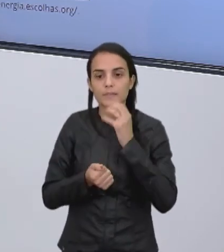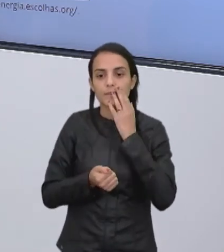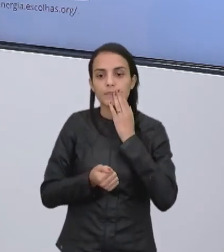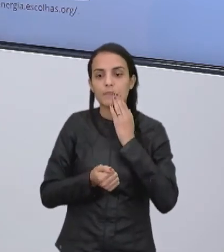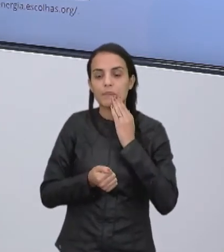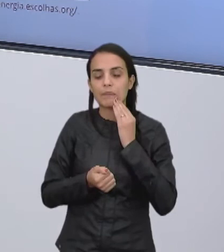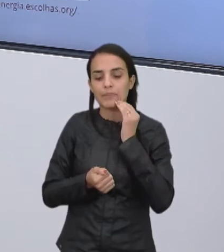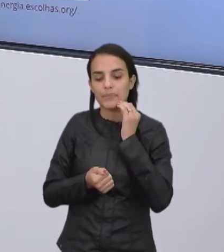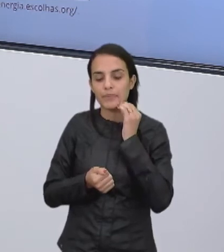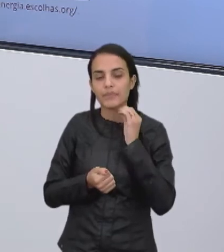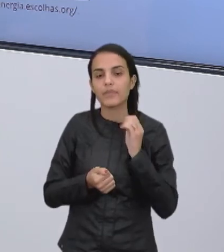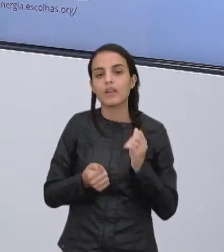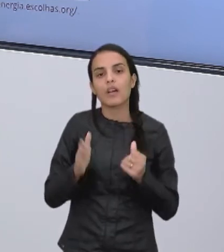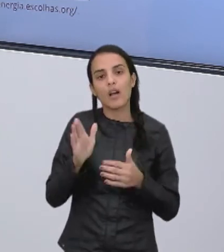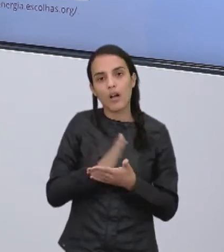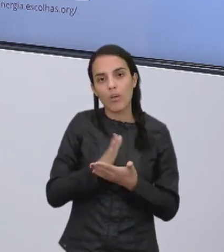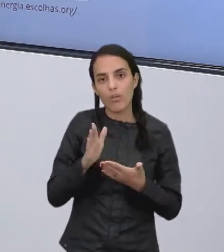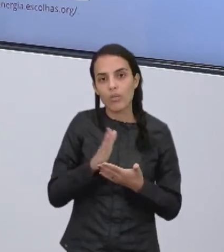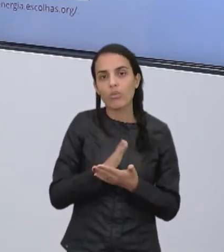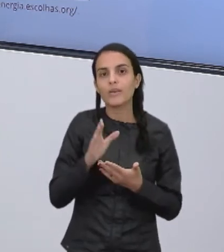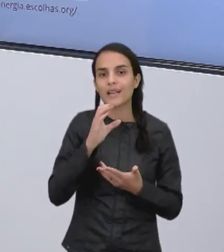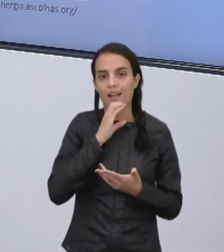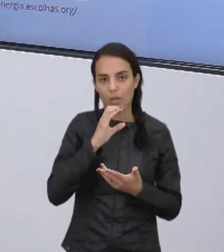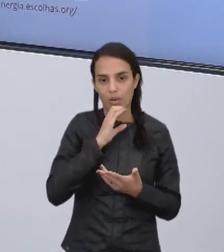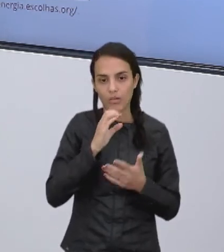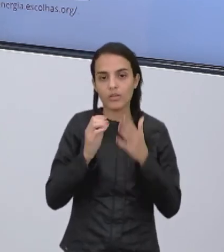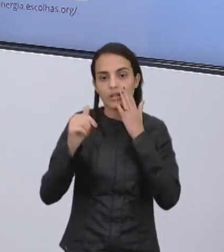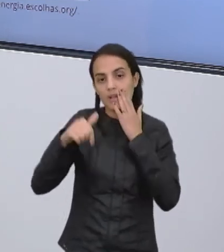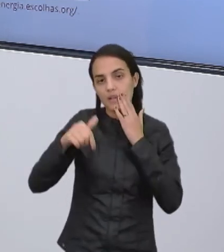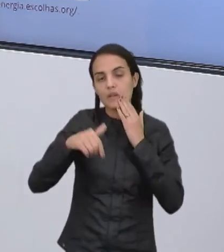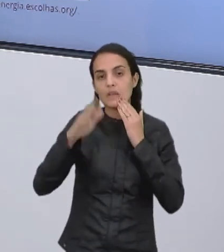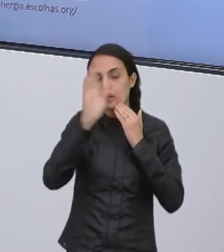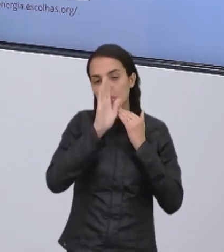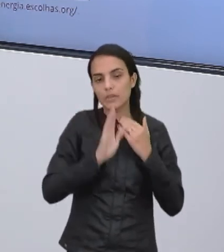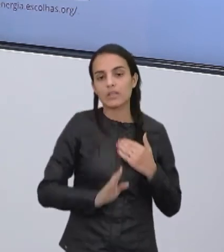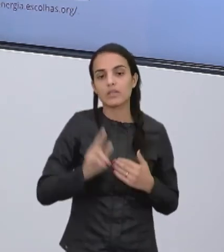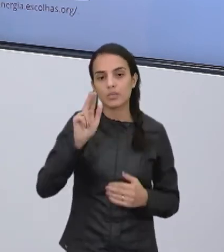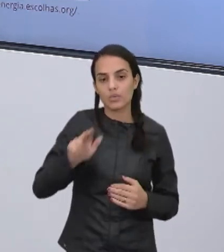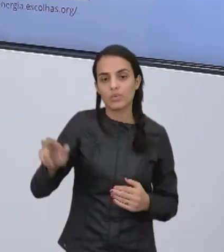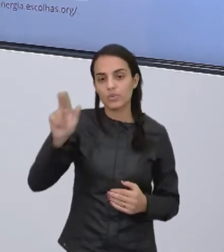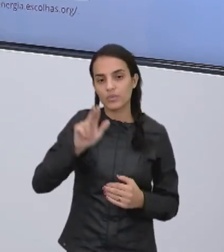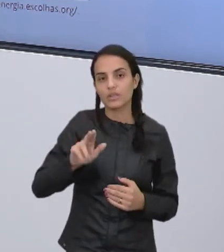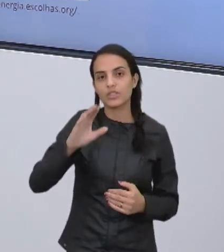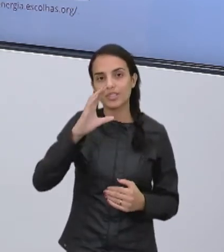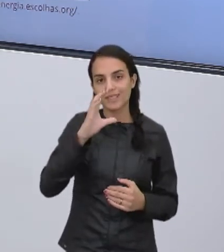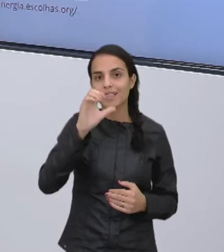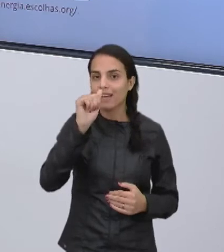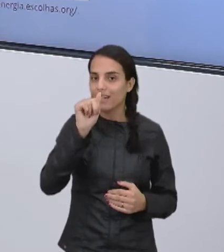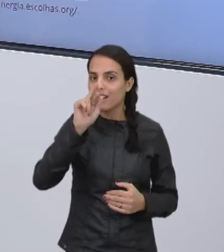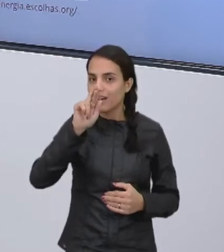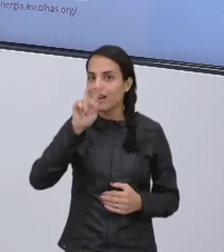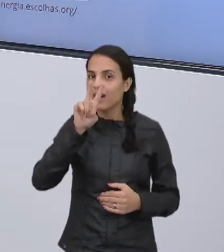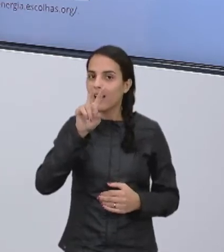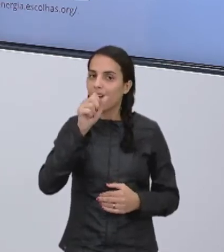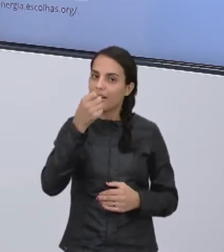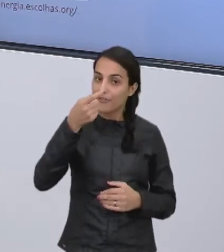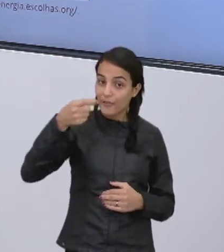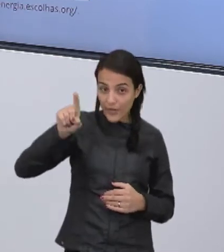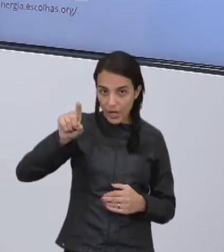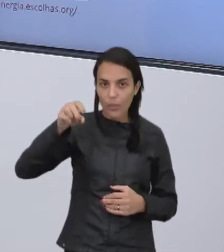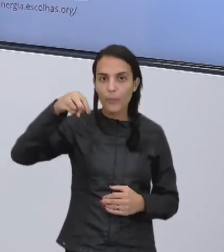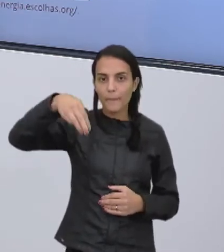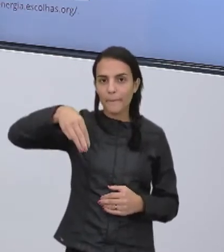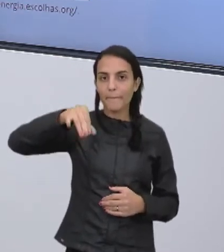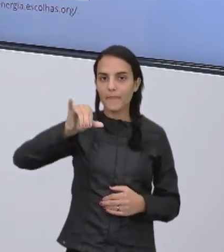as hidrelétricas por algumas térmicas. Normalmente aqui no Brasil a gente usa as térmicas de carvão mineral, porque essa térmica é mais fácil, tem um